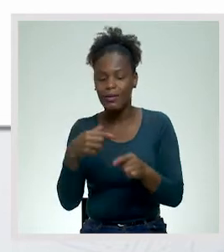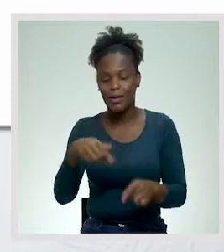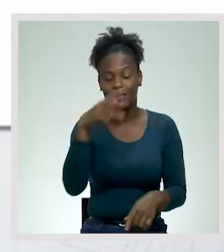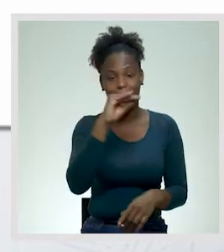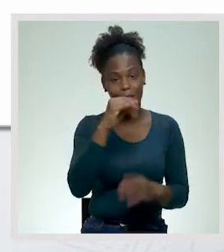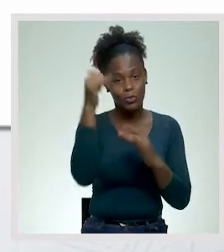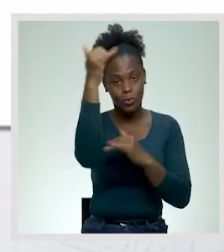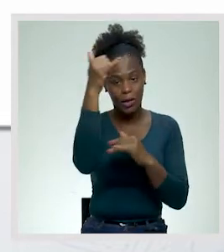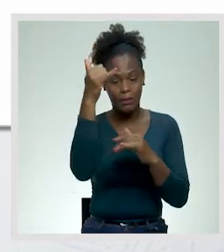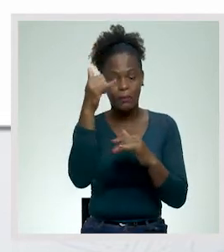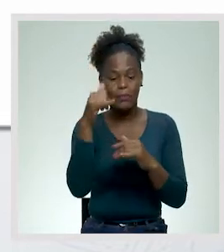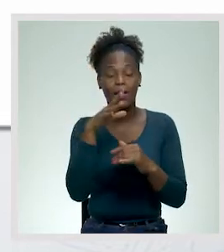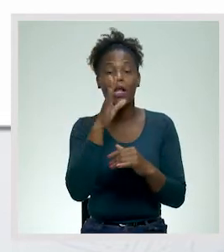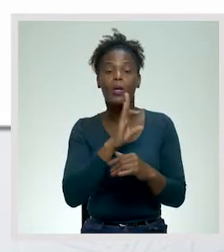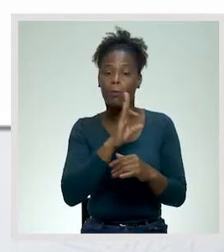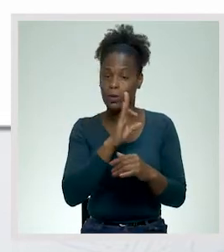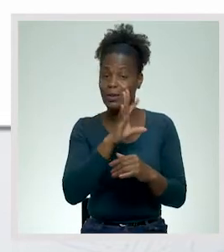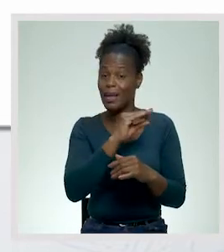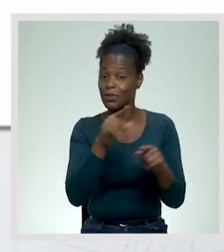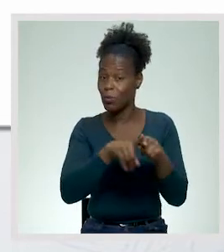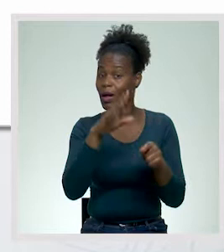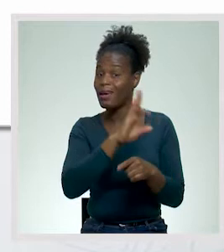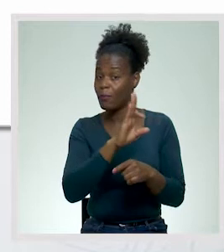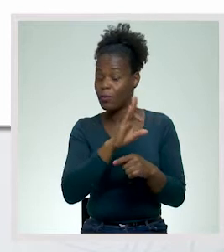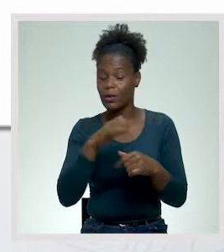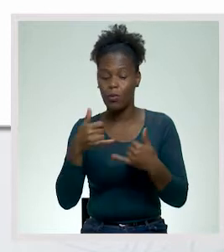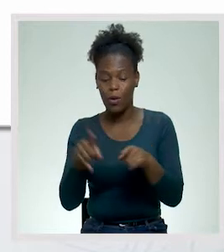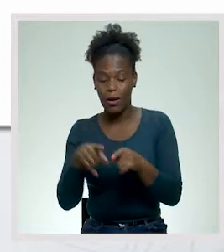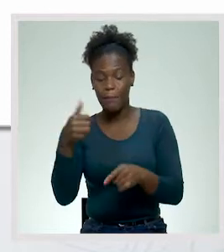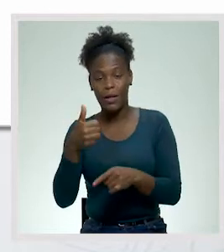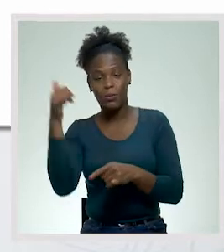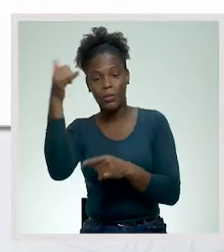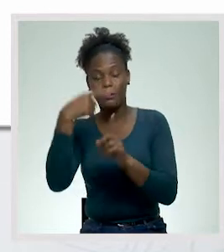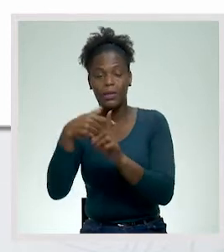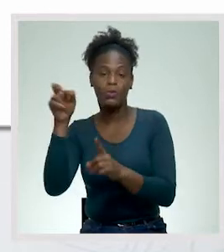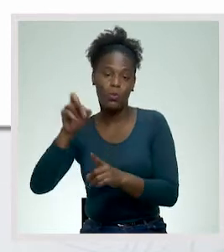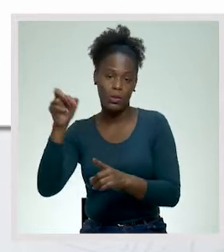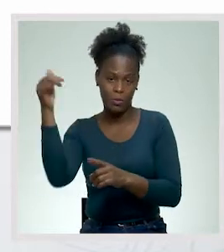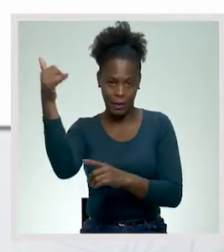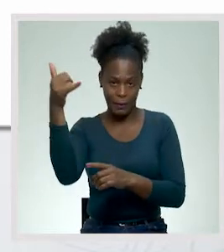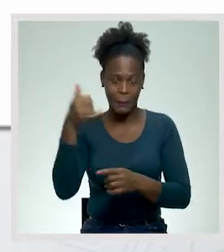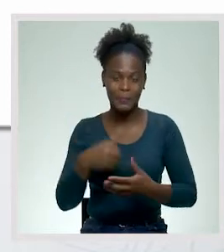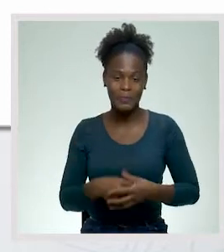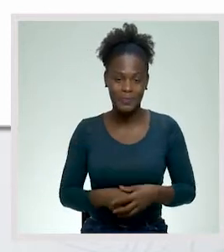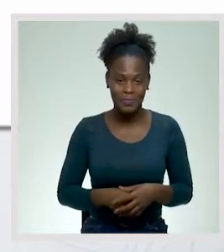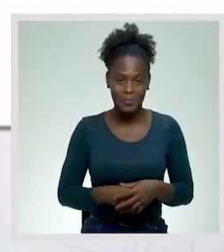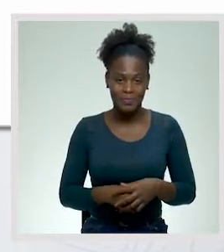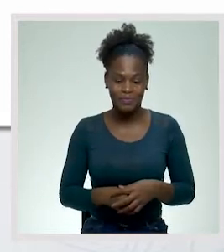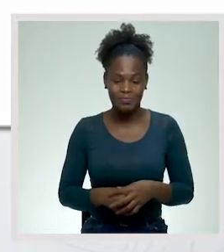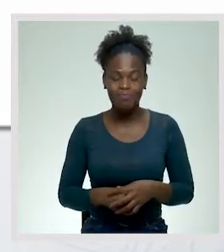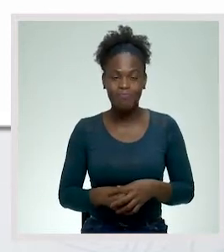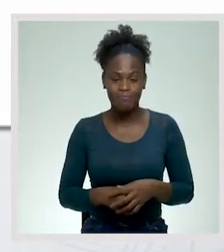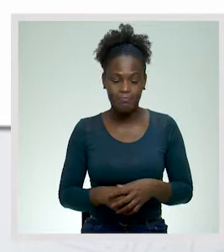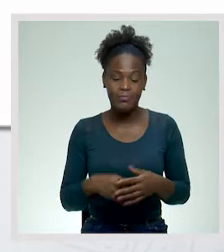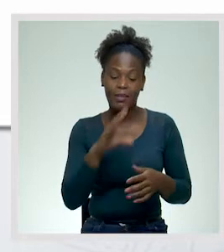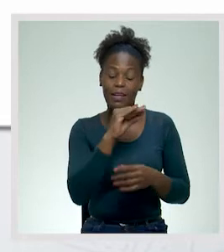quadrado, 10 a nossa hipotenusa, é igual a b ao quadrado mais 8 ao quadrado.